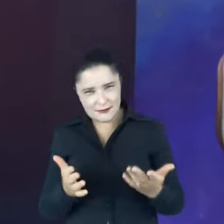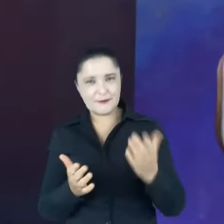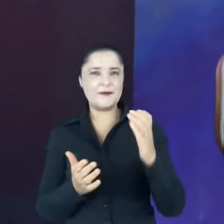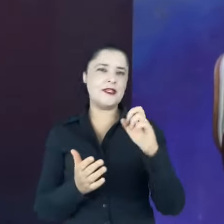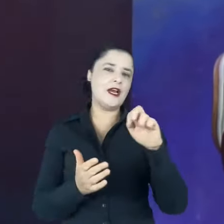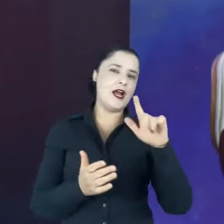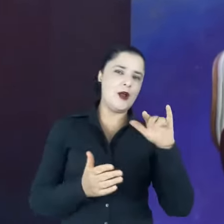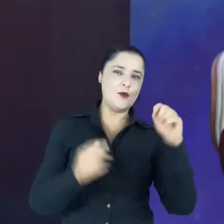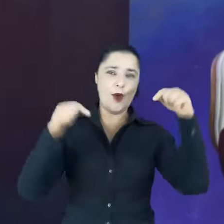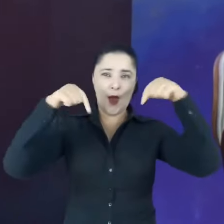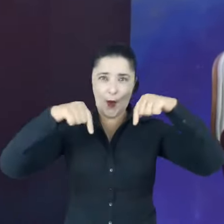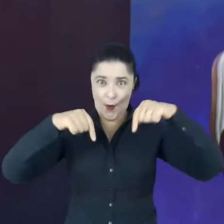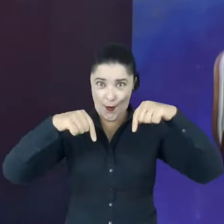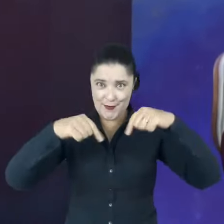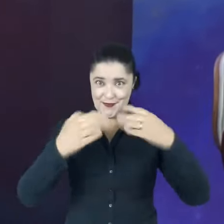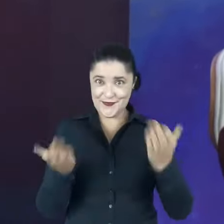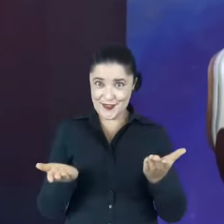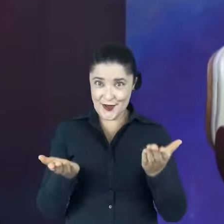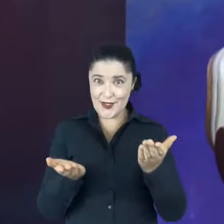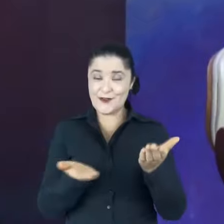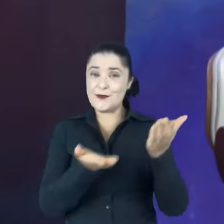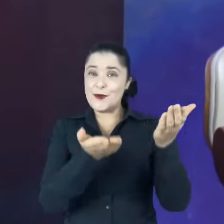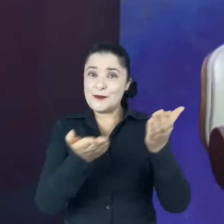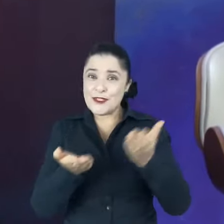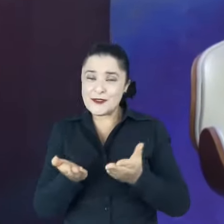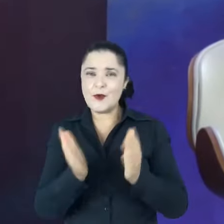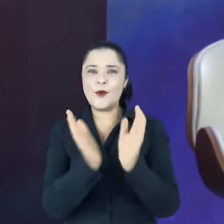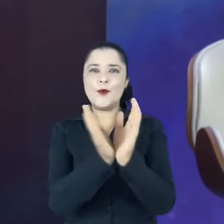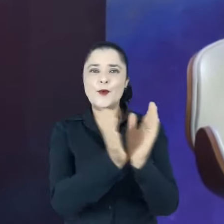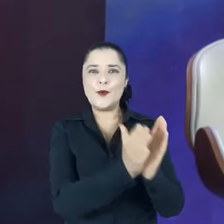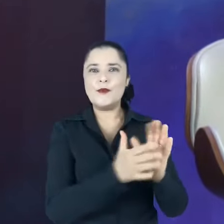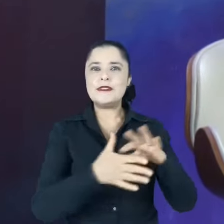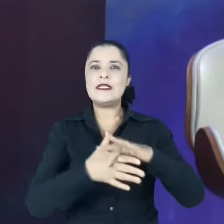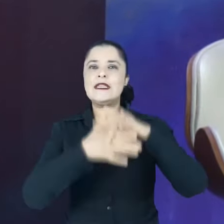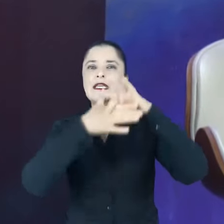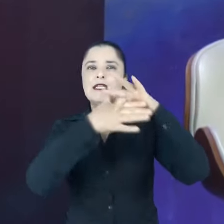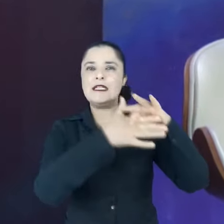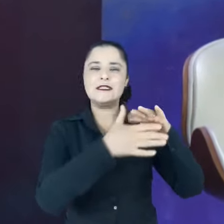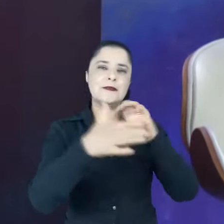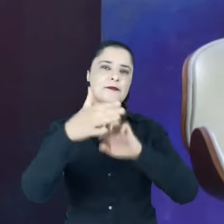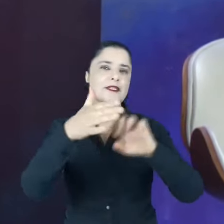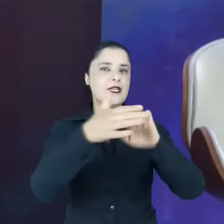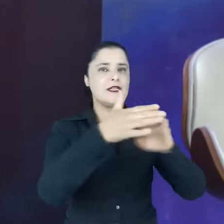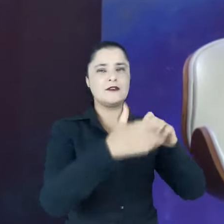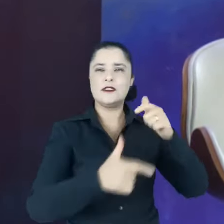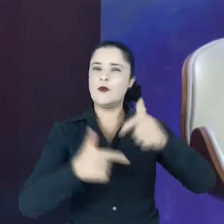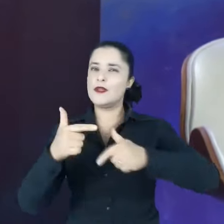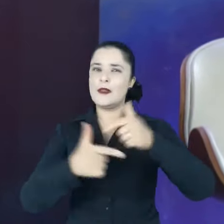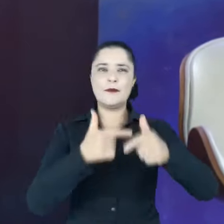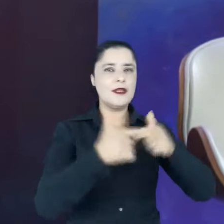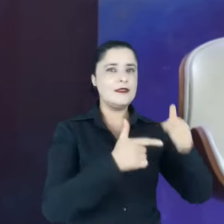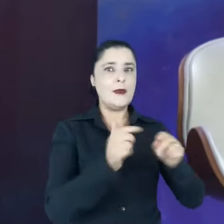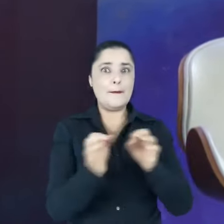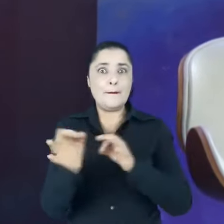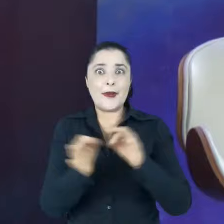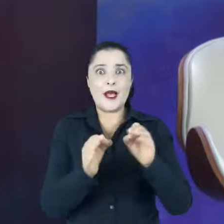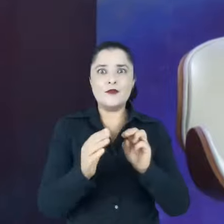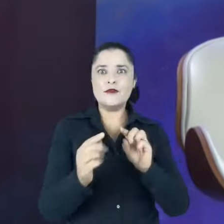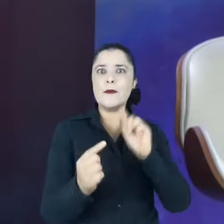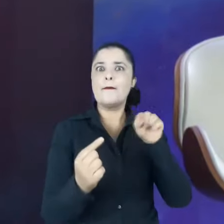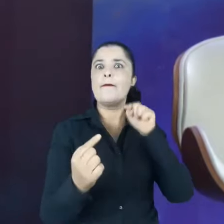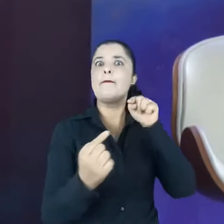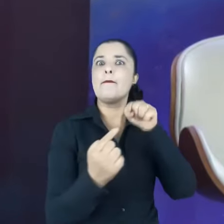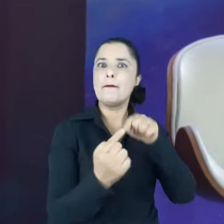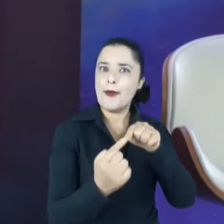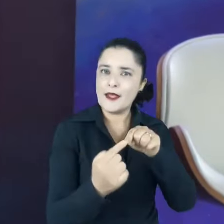a vez de a gente convocar líderes empresariais que já estão trabalhando em planos e metas em suas organizações